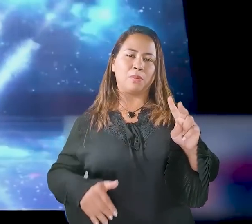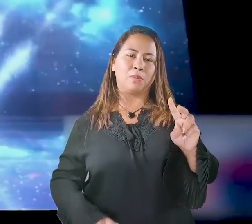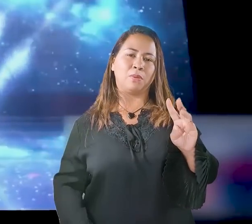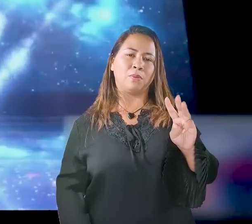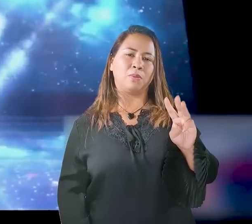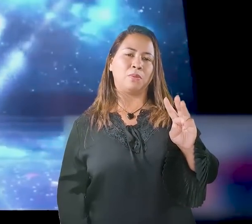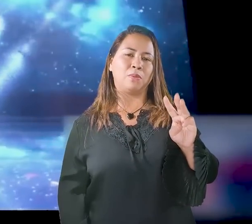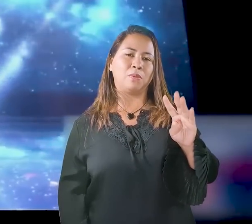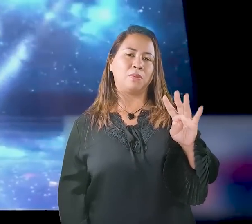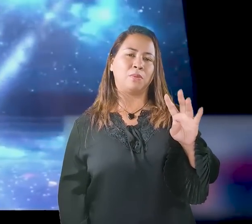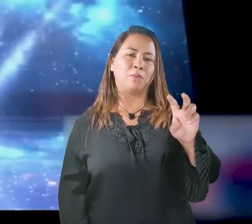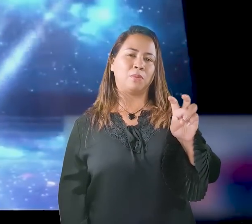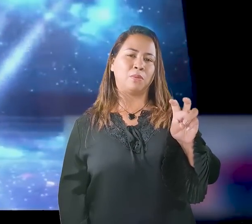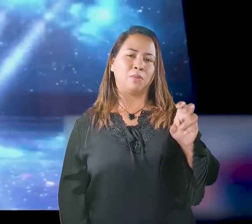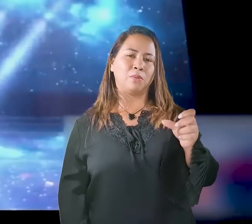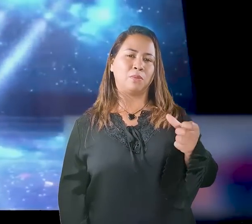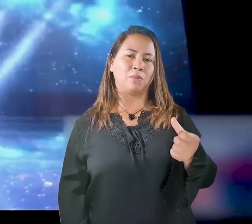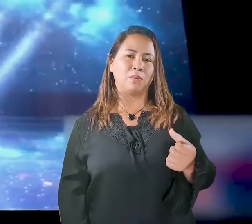Solta.